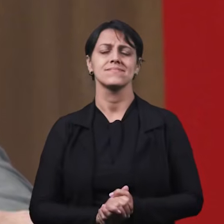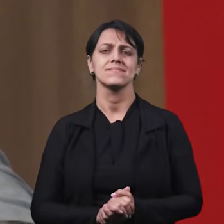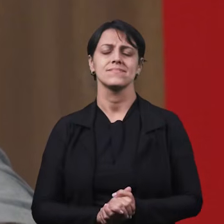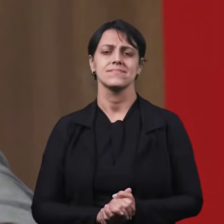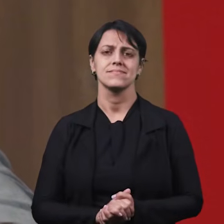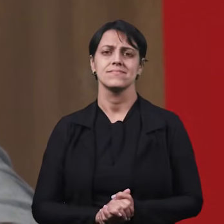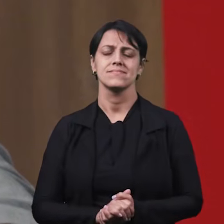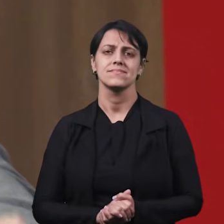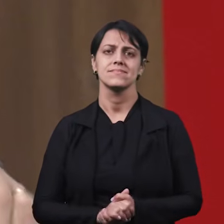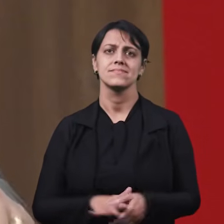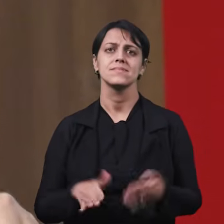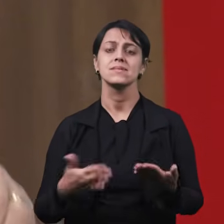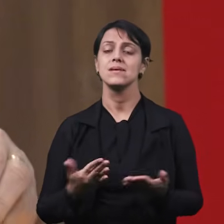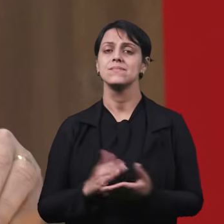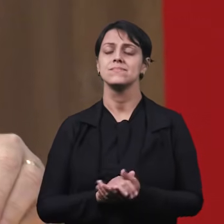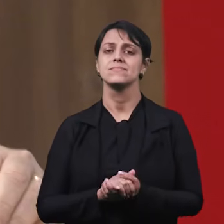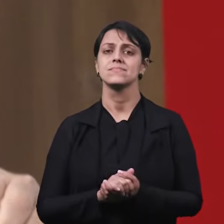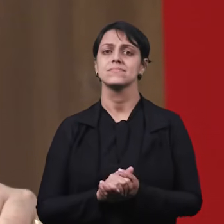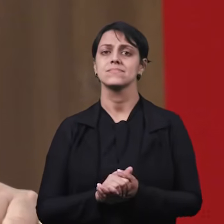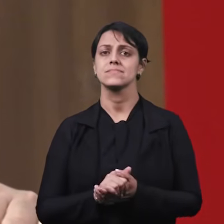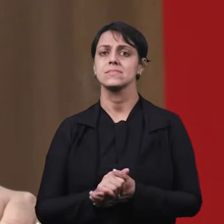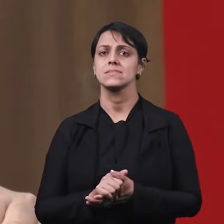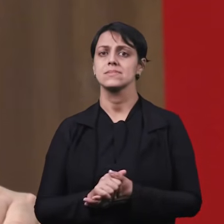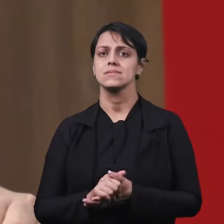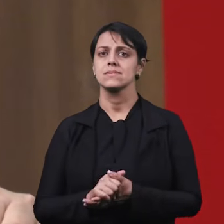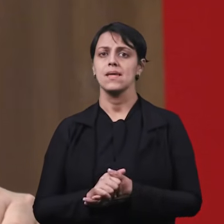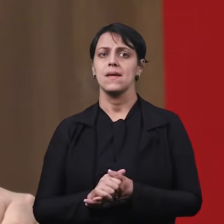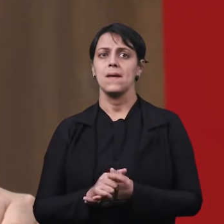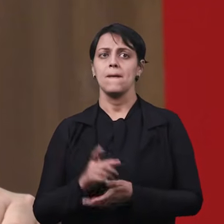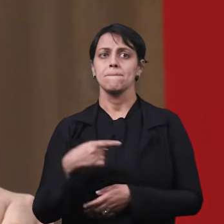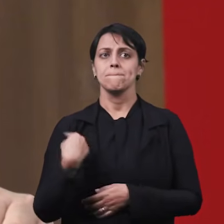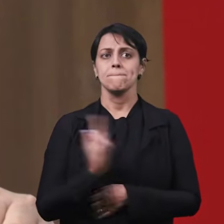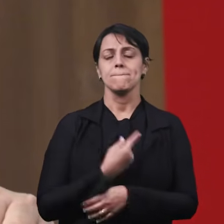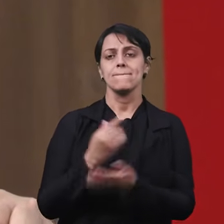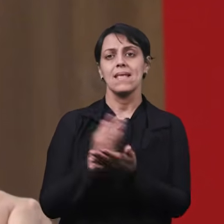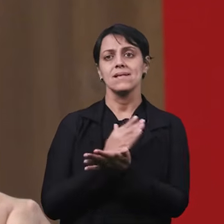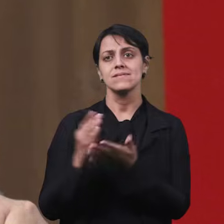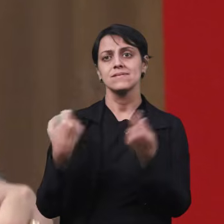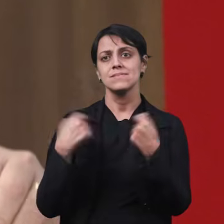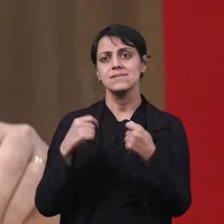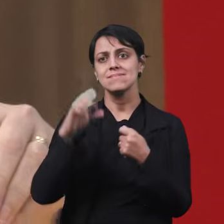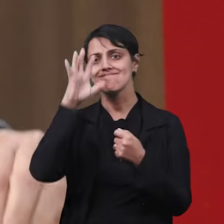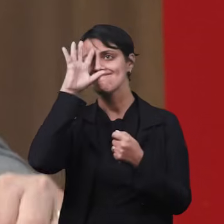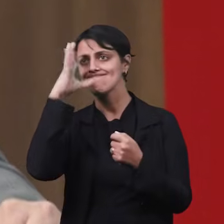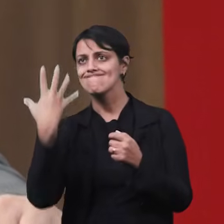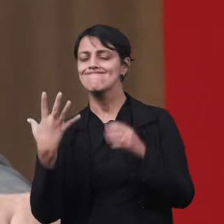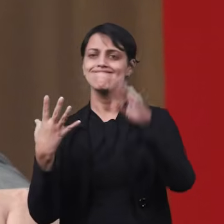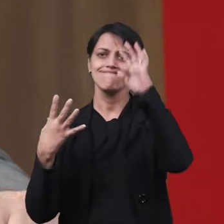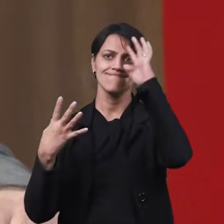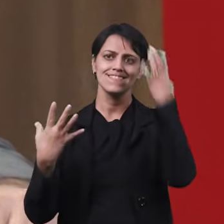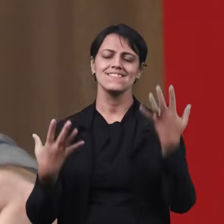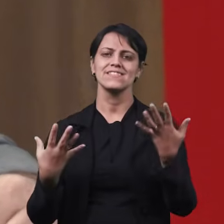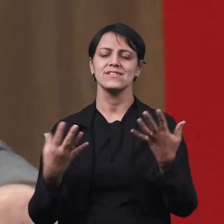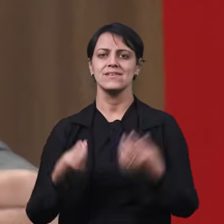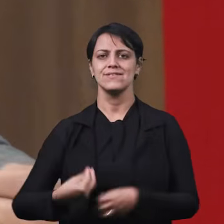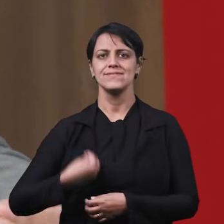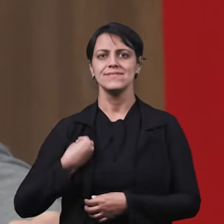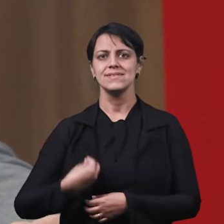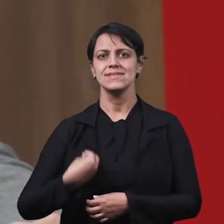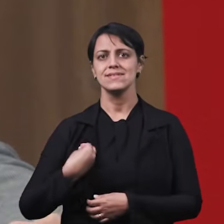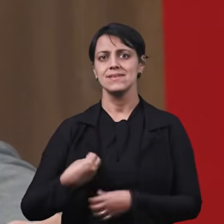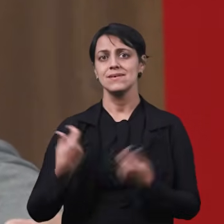1. Então veja, na hora que tivemos assim que tomar decisões na vida, conhecer